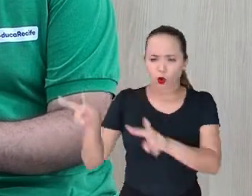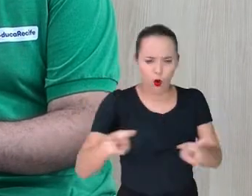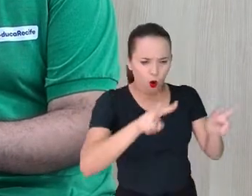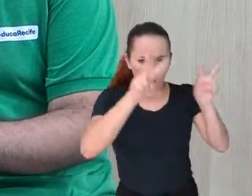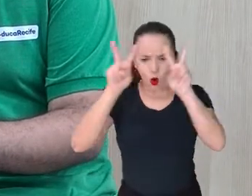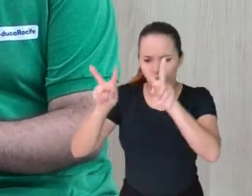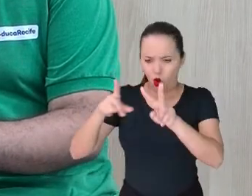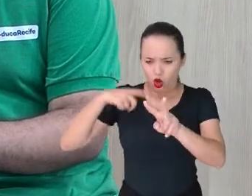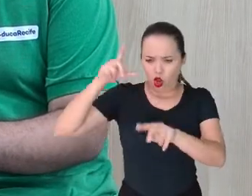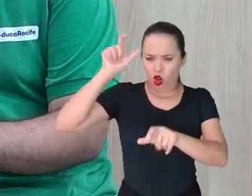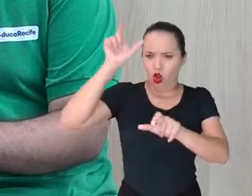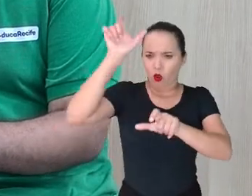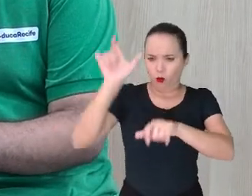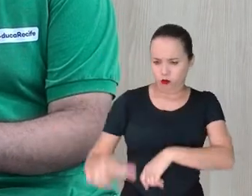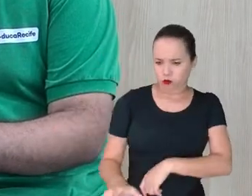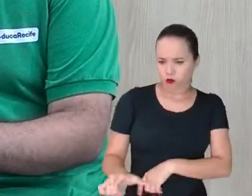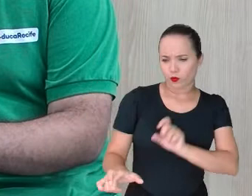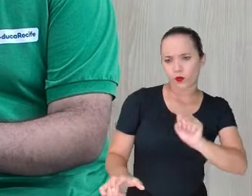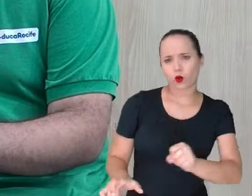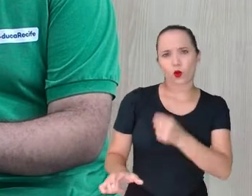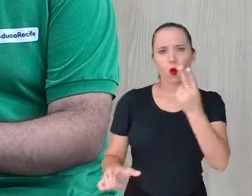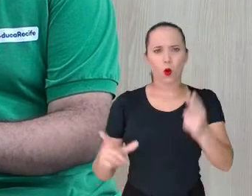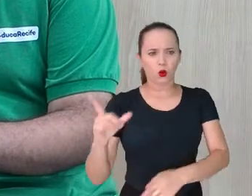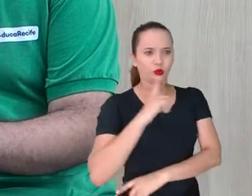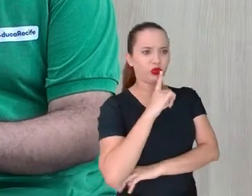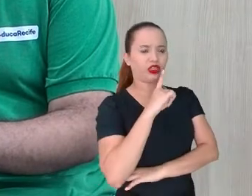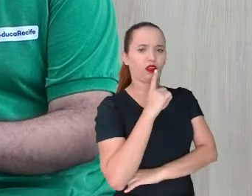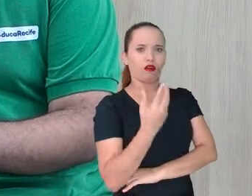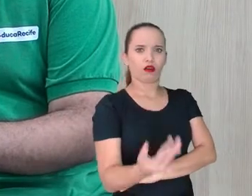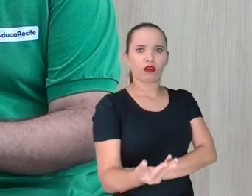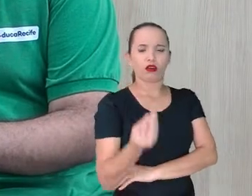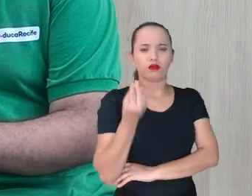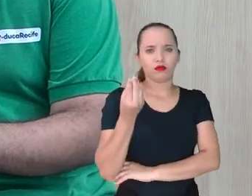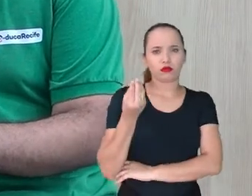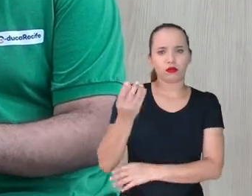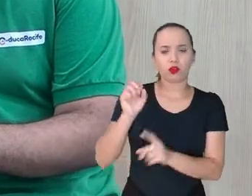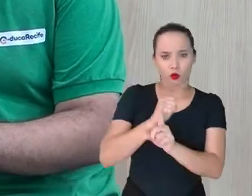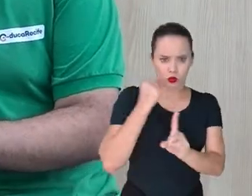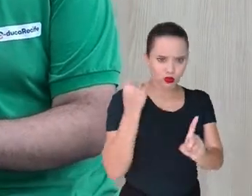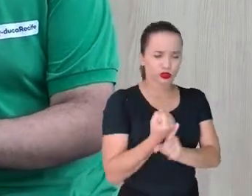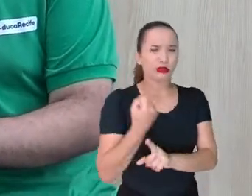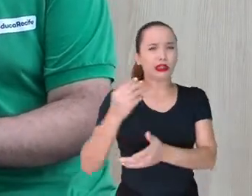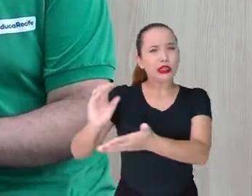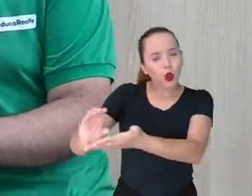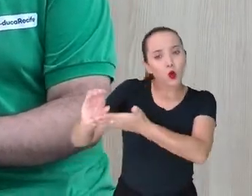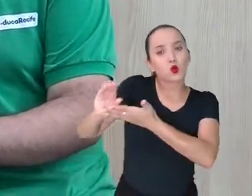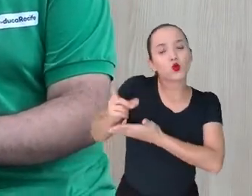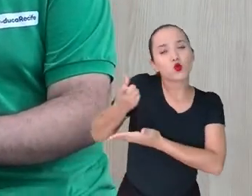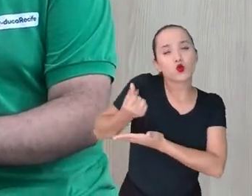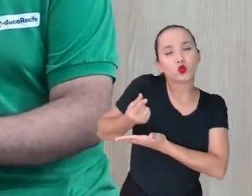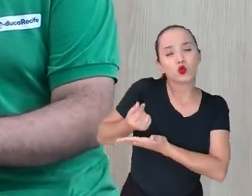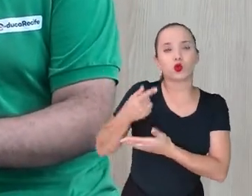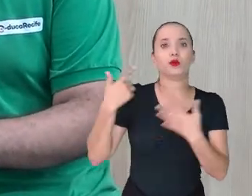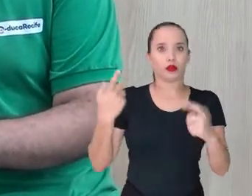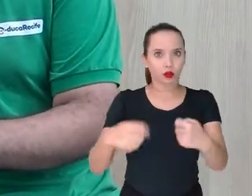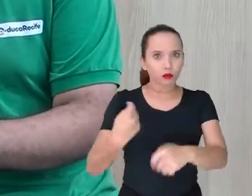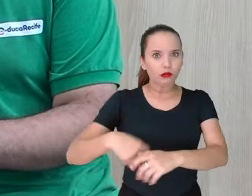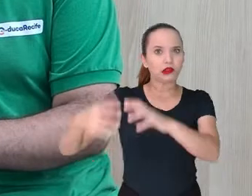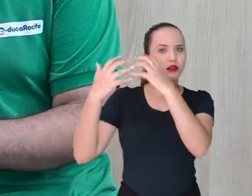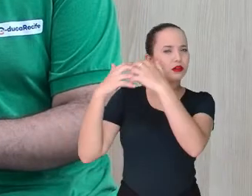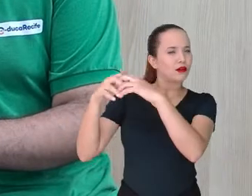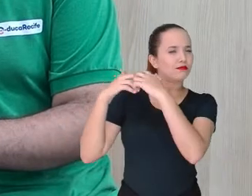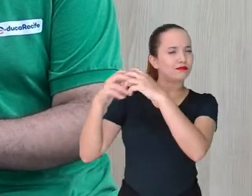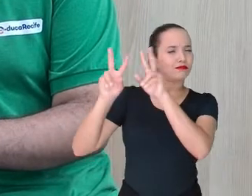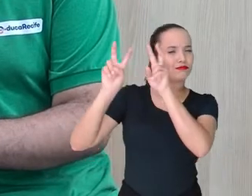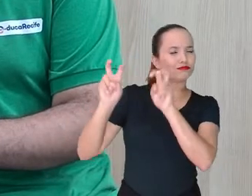o ter, né, dentro dessa sociedade de consumo e tudo mais? É importante a gente também refletir esse aspecto, né? Muitas